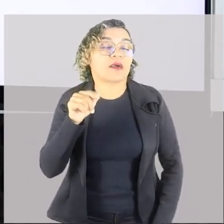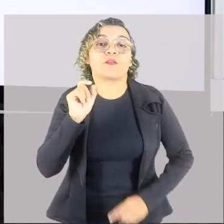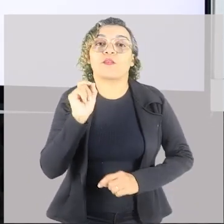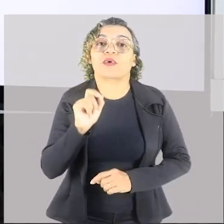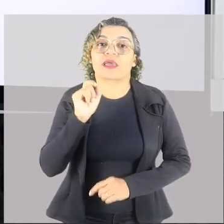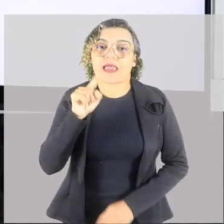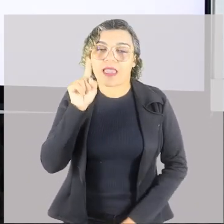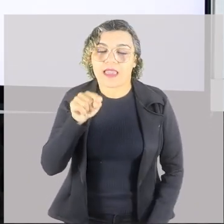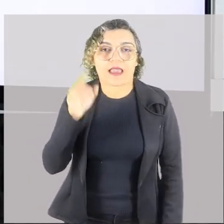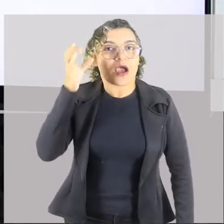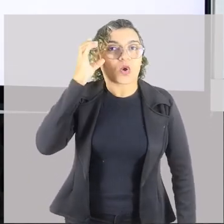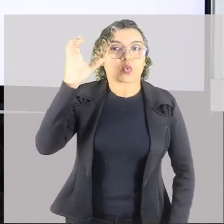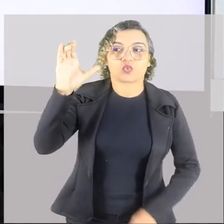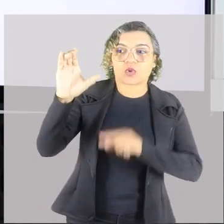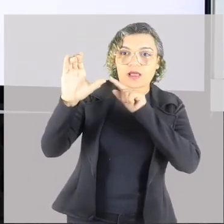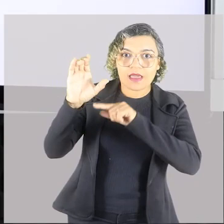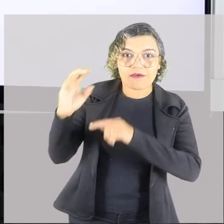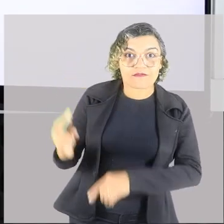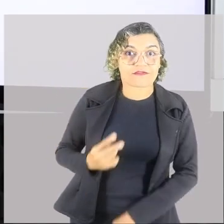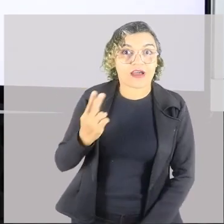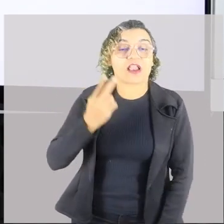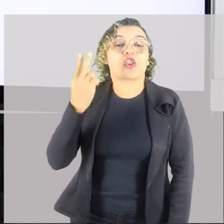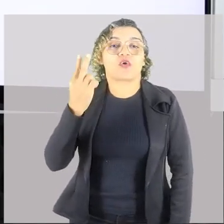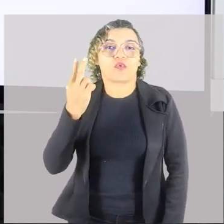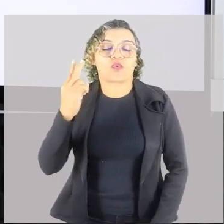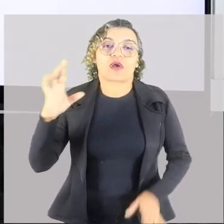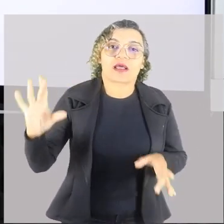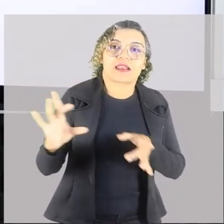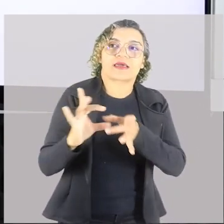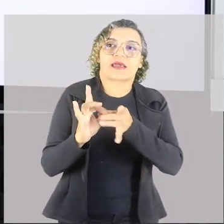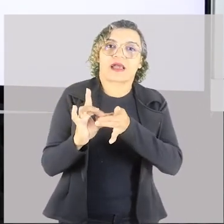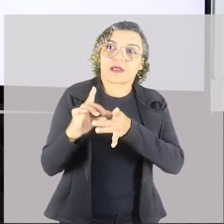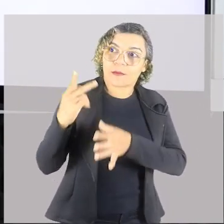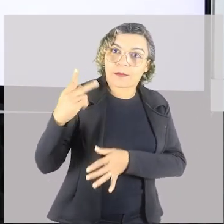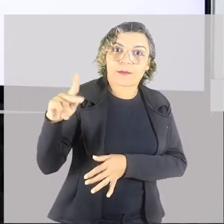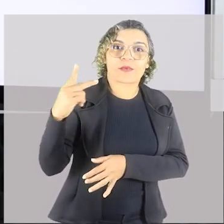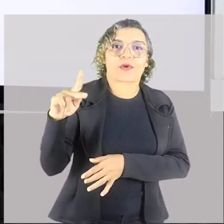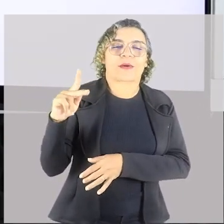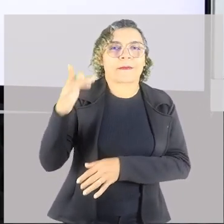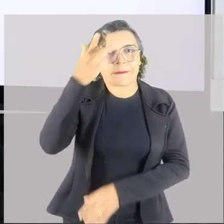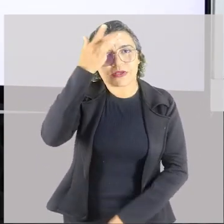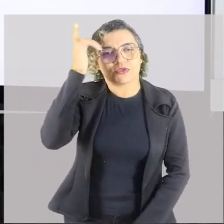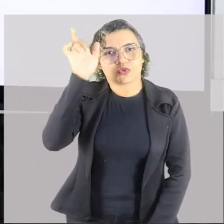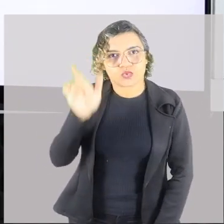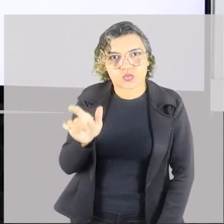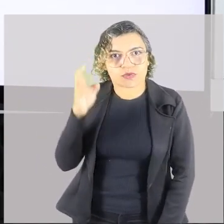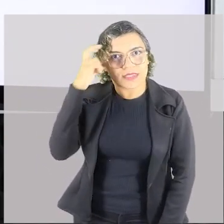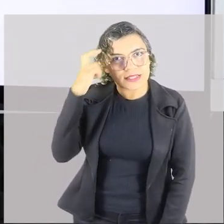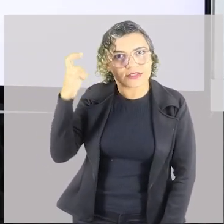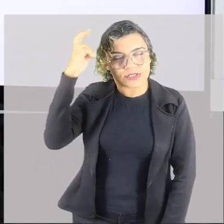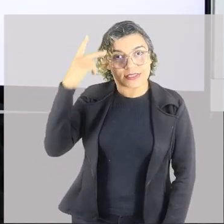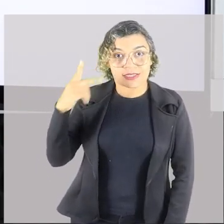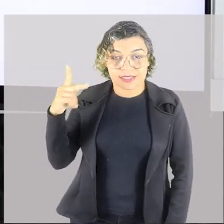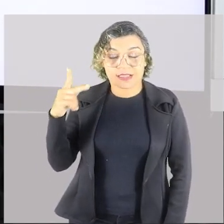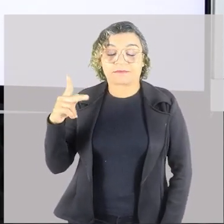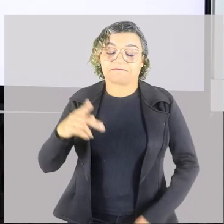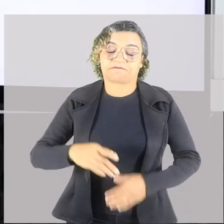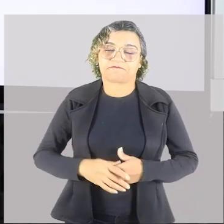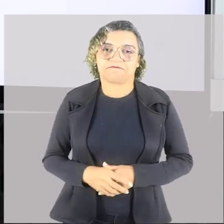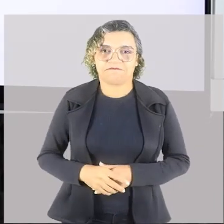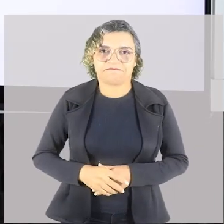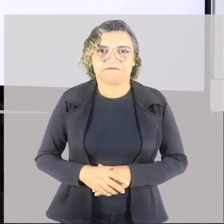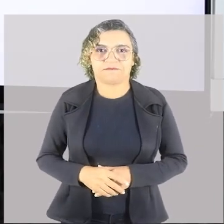como valor agregado à pessoa, ao conhecimento, à inteligência que essa pessoa